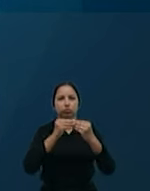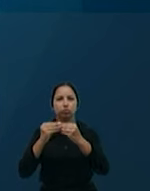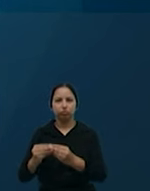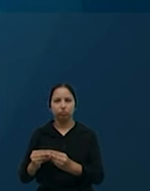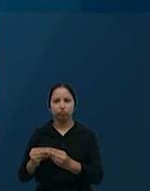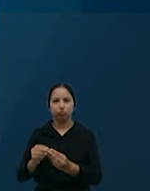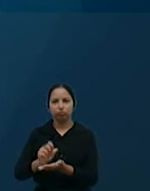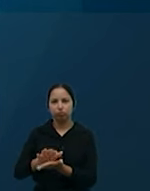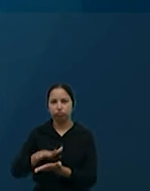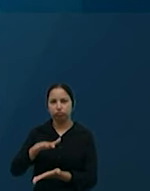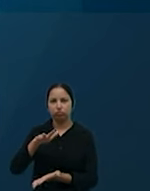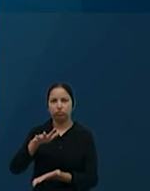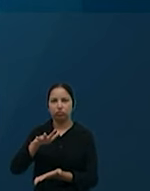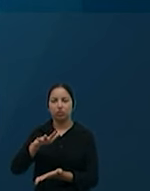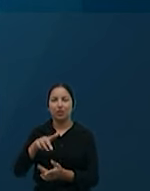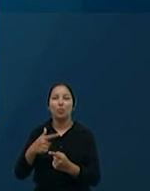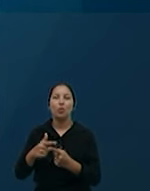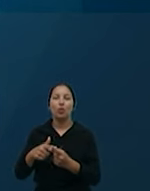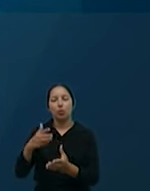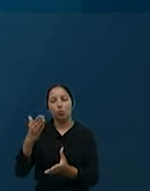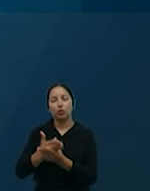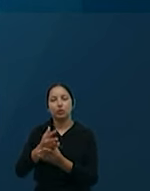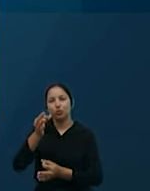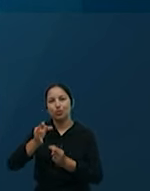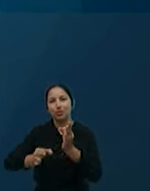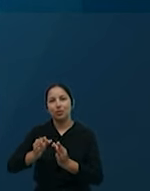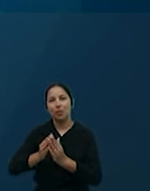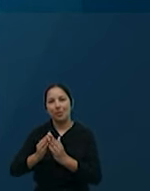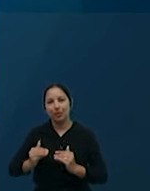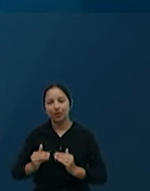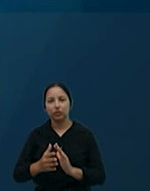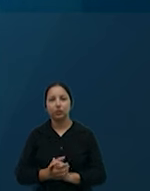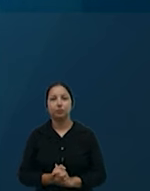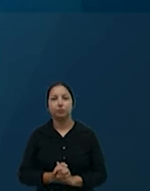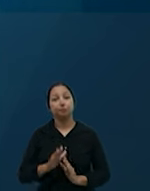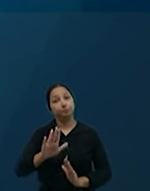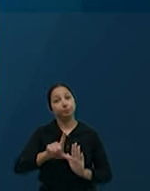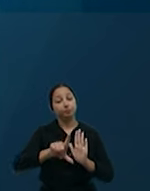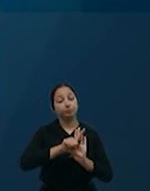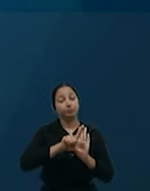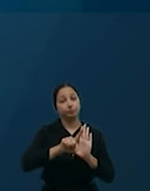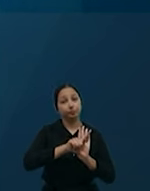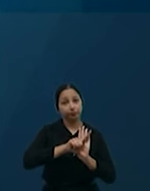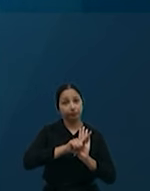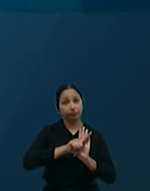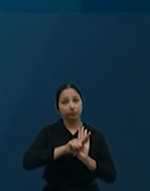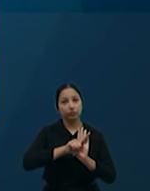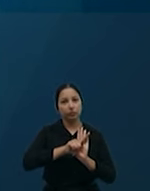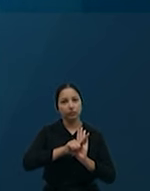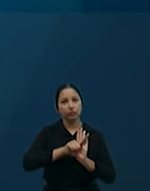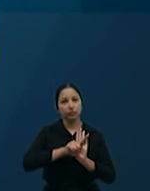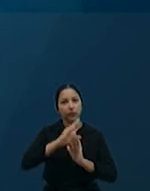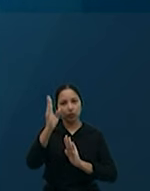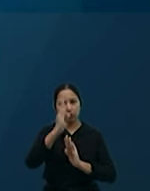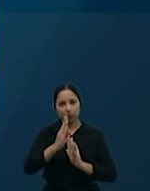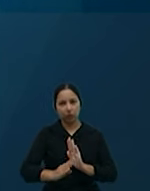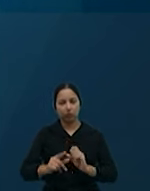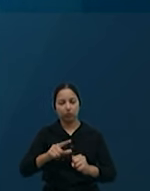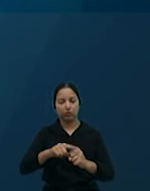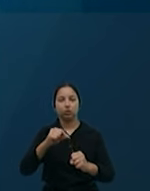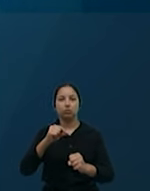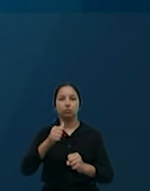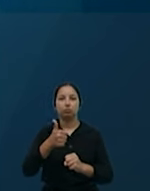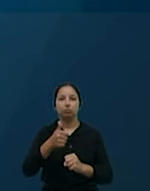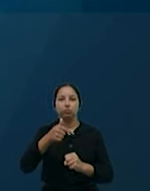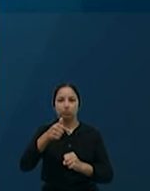processo judicial. Nós temos que partir da premissa de que a legislação processual brasileira, e aqui nos referimos ao artigo 17 do Código de